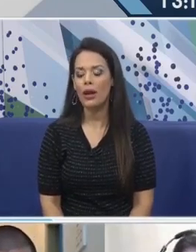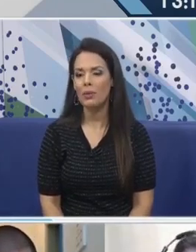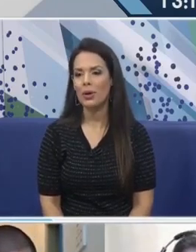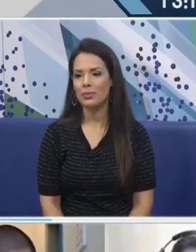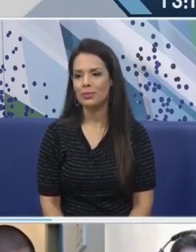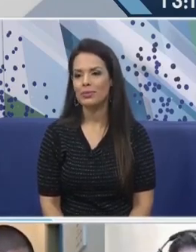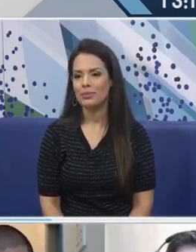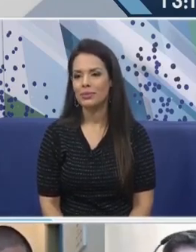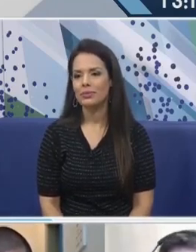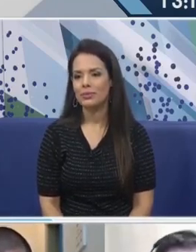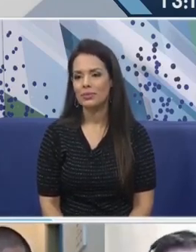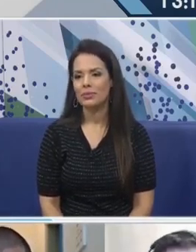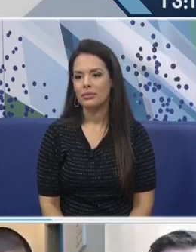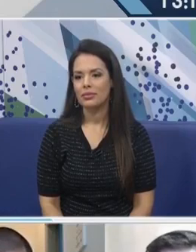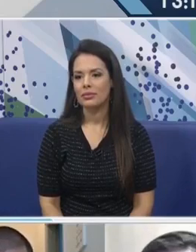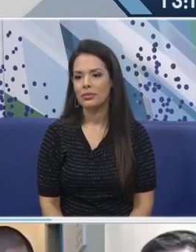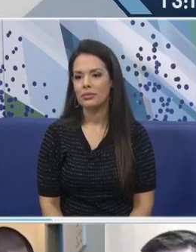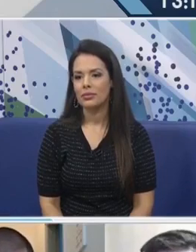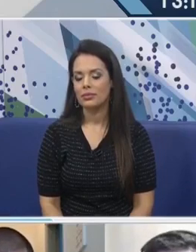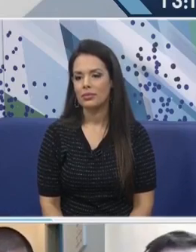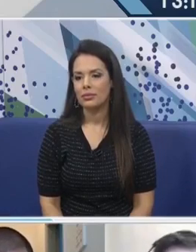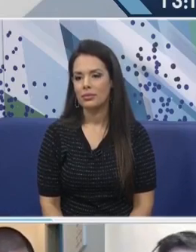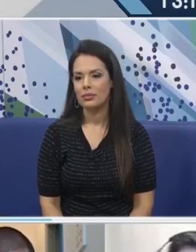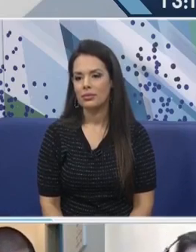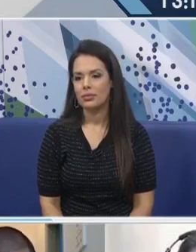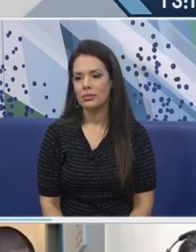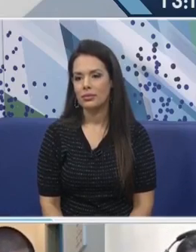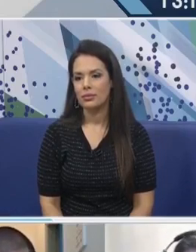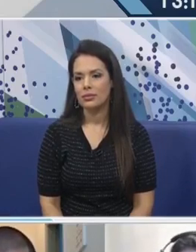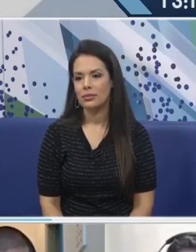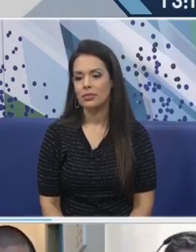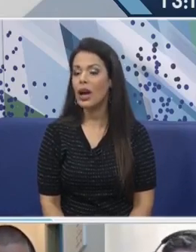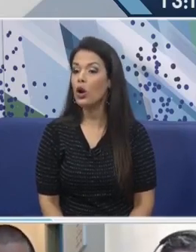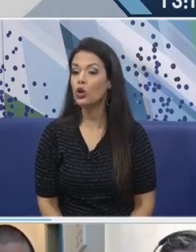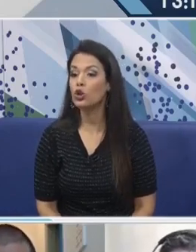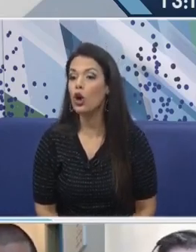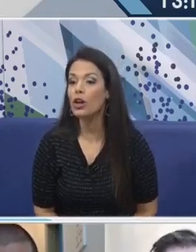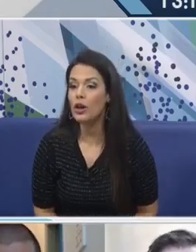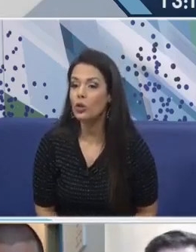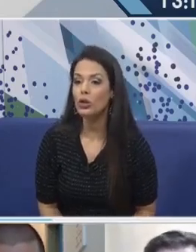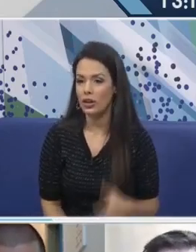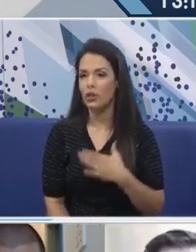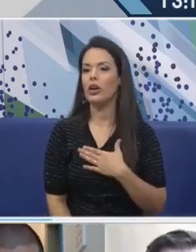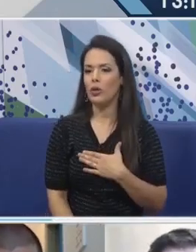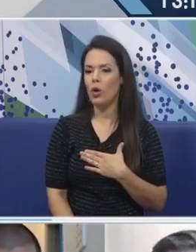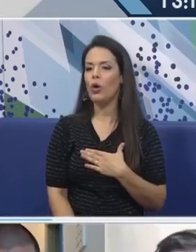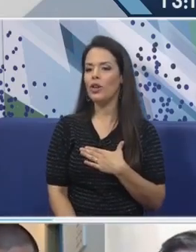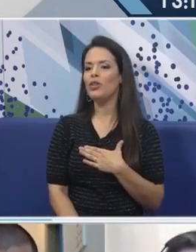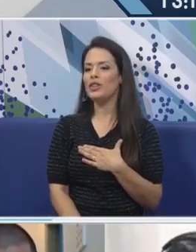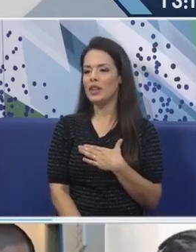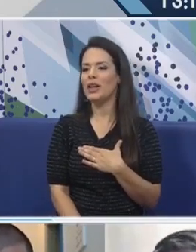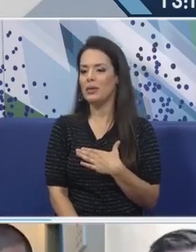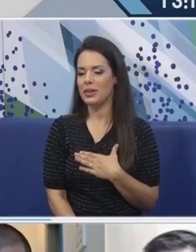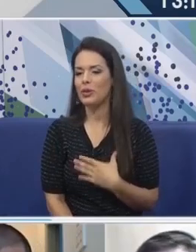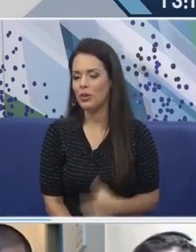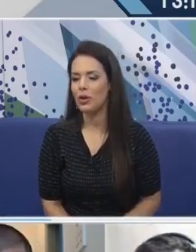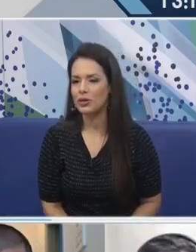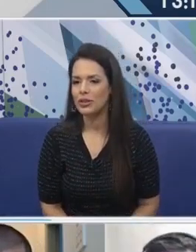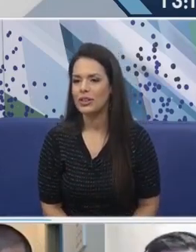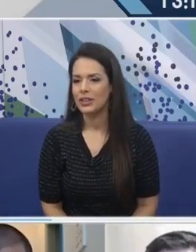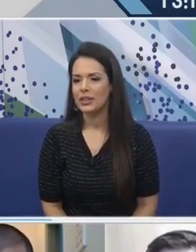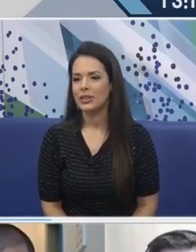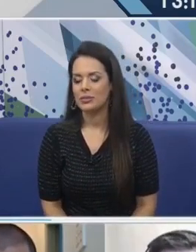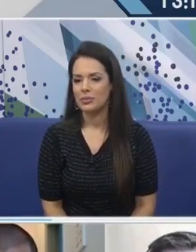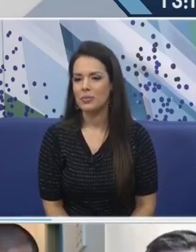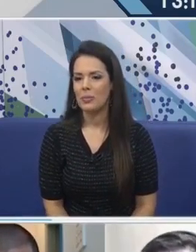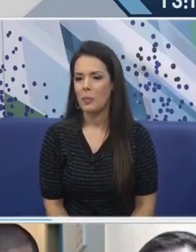é o problema. Você não pode cansar de fazer isso aos 50 de jogo, Fernandinha, desculpa. Não, eu não tô. Fica mais um, dois minutos, três. Eu concordo com você, eu concordo.